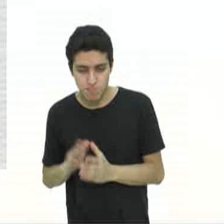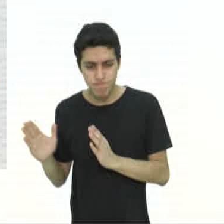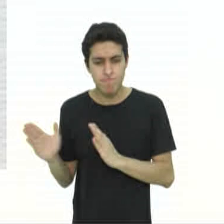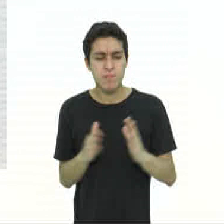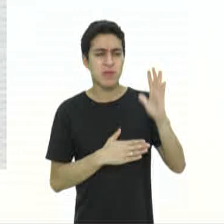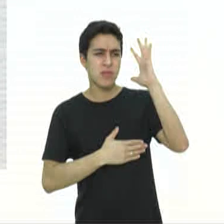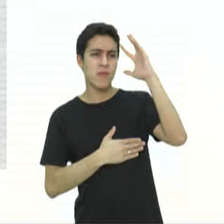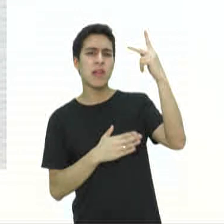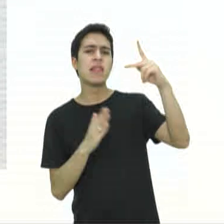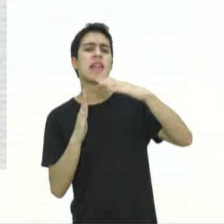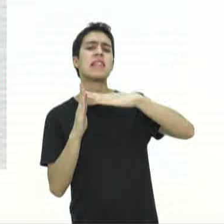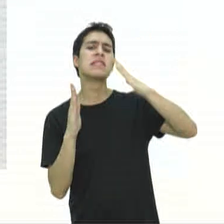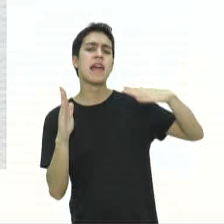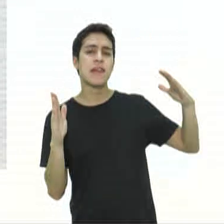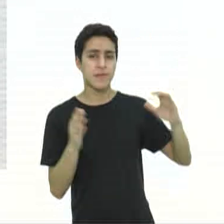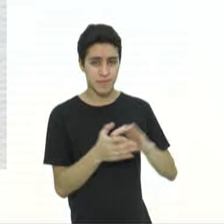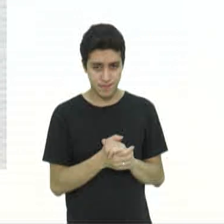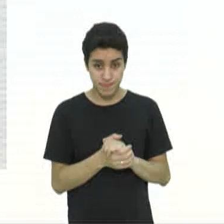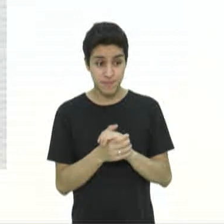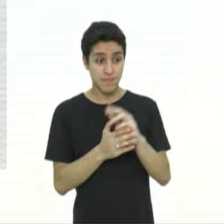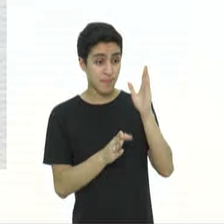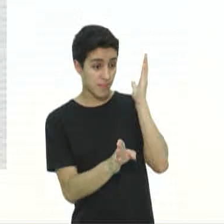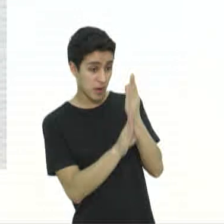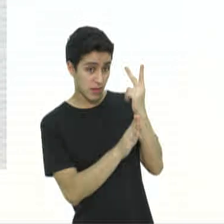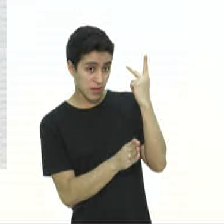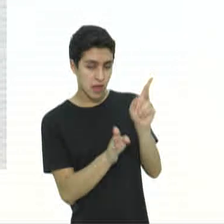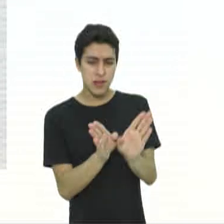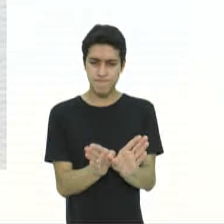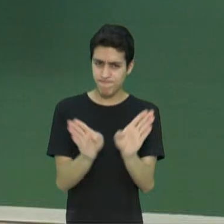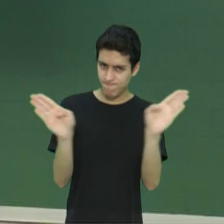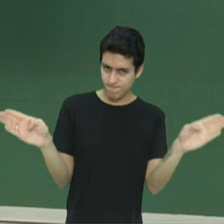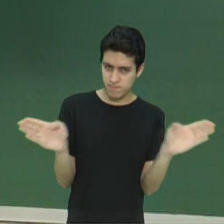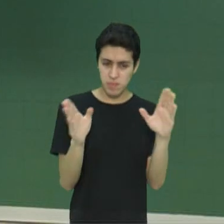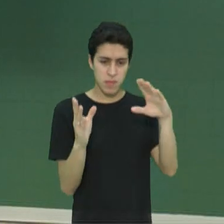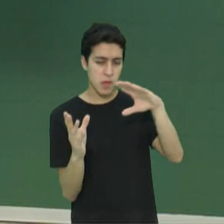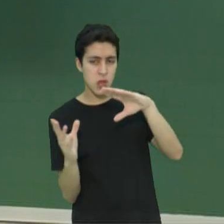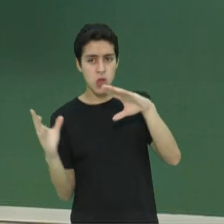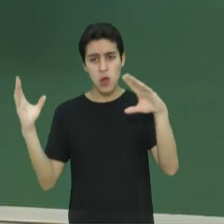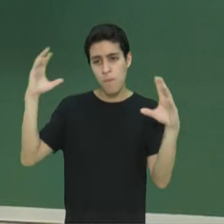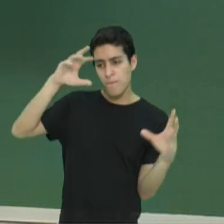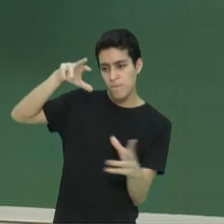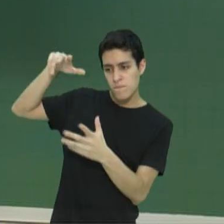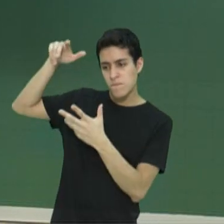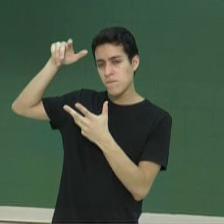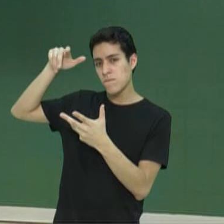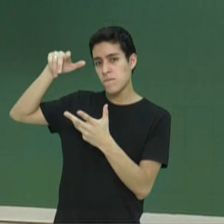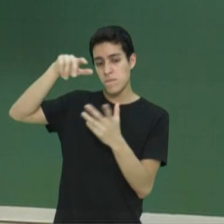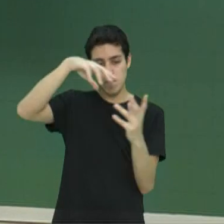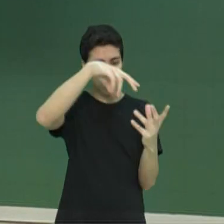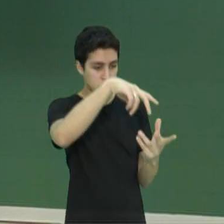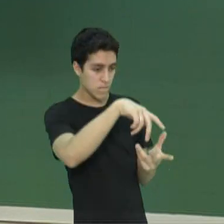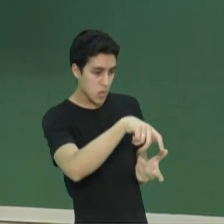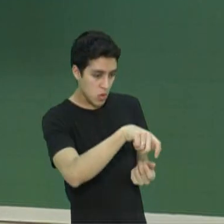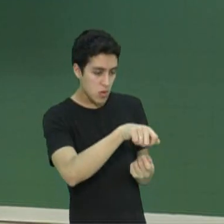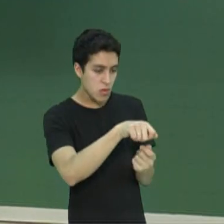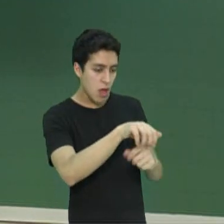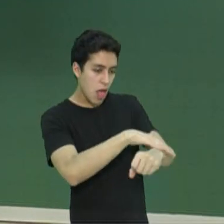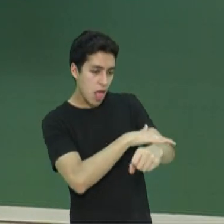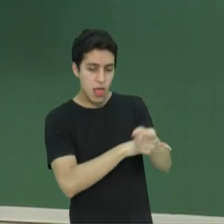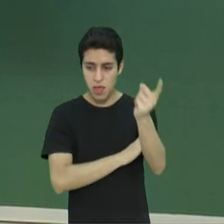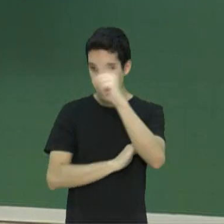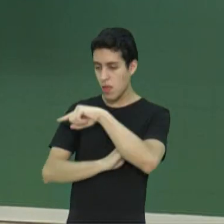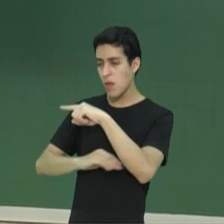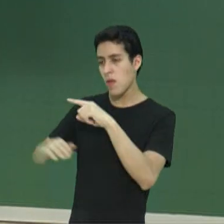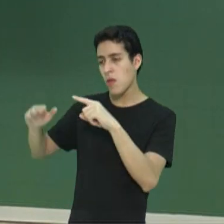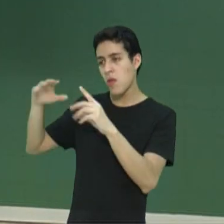de Platão. A partir dessa dualidade, qual dualidade? Mundo sensível e mundo das ideias,